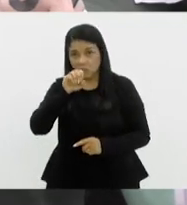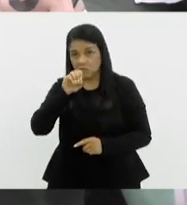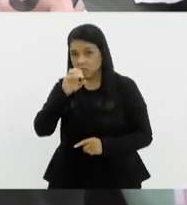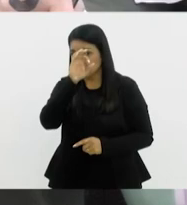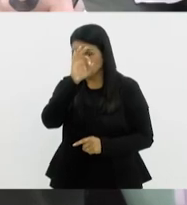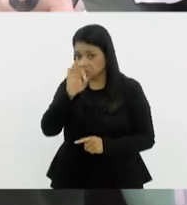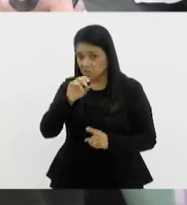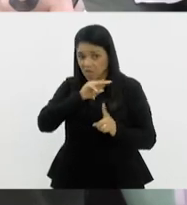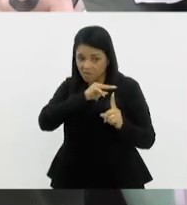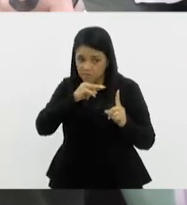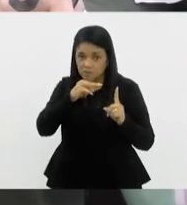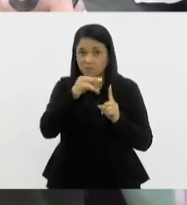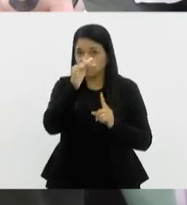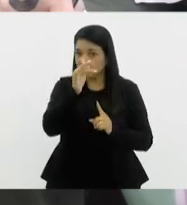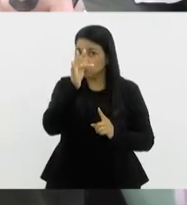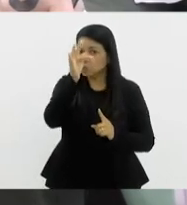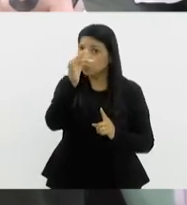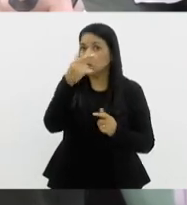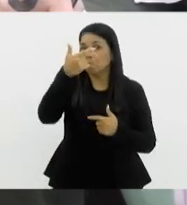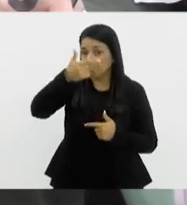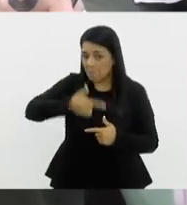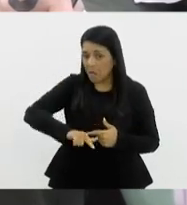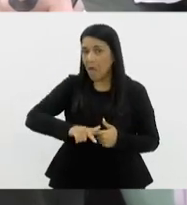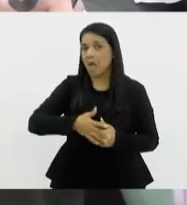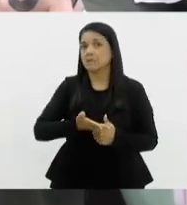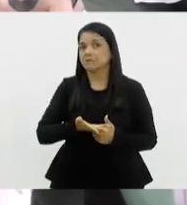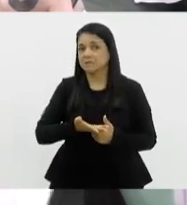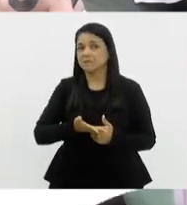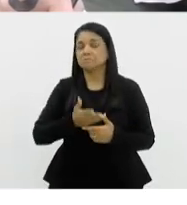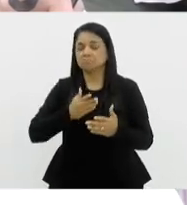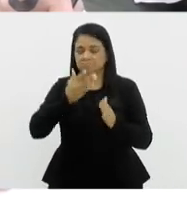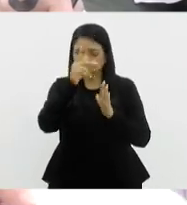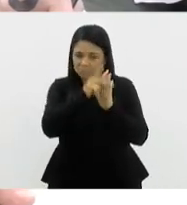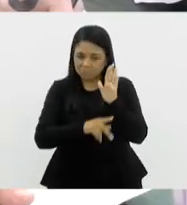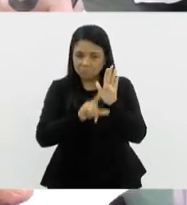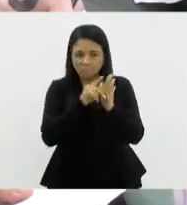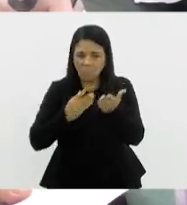muita visão de futuro. O projeto tem que ser aprovado.